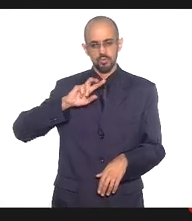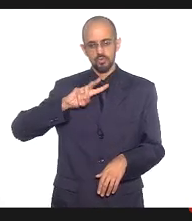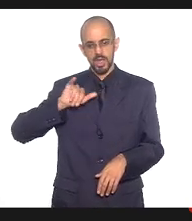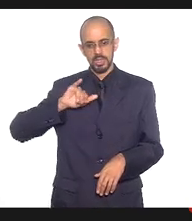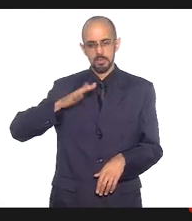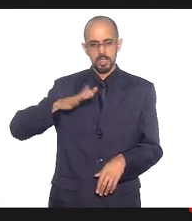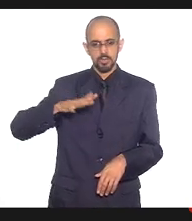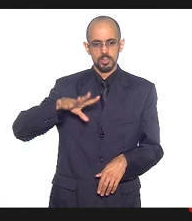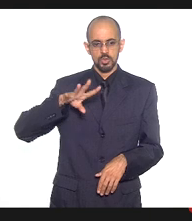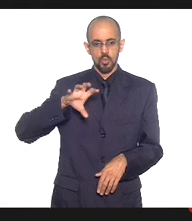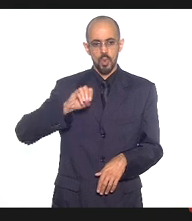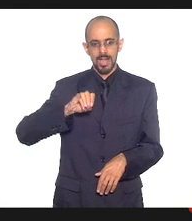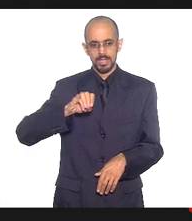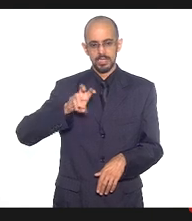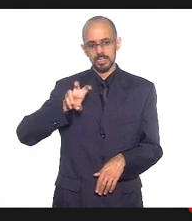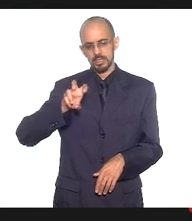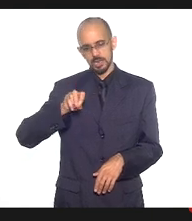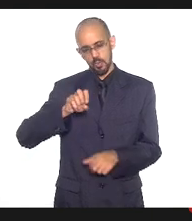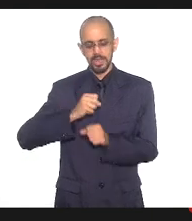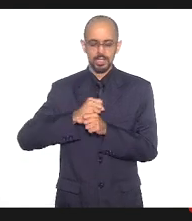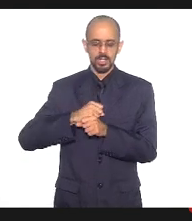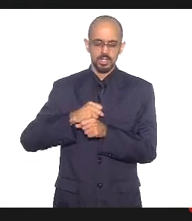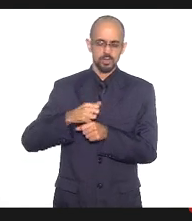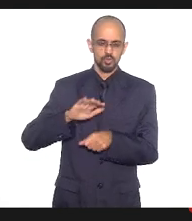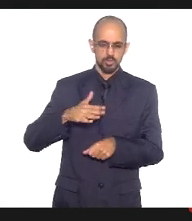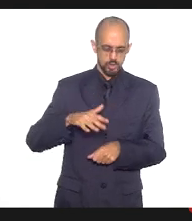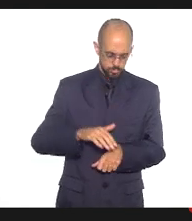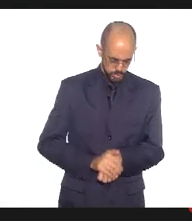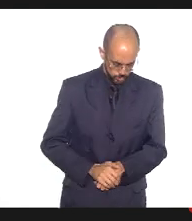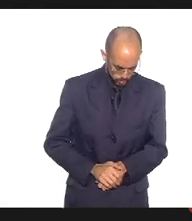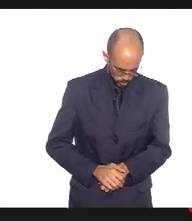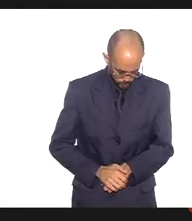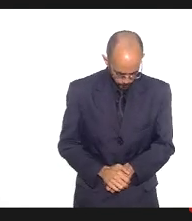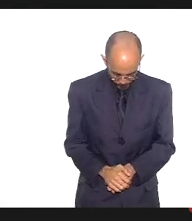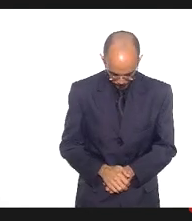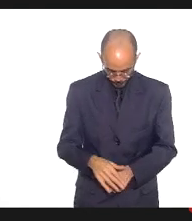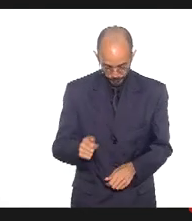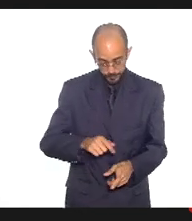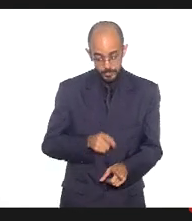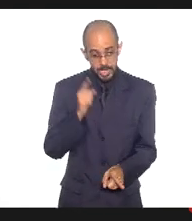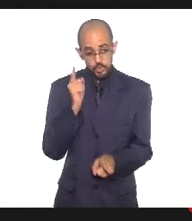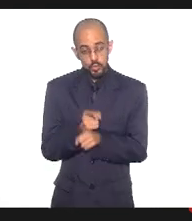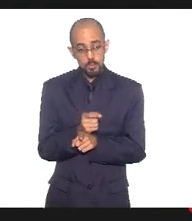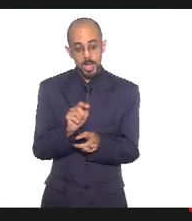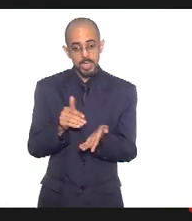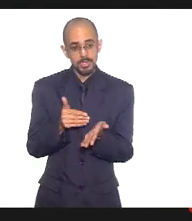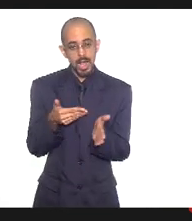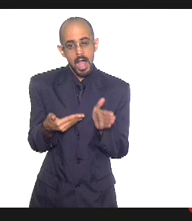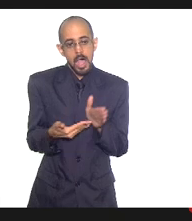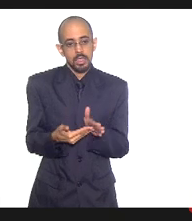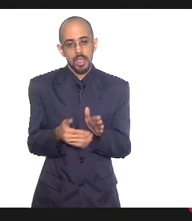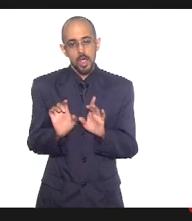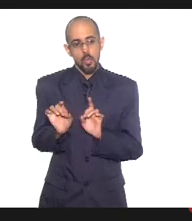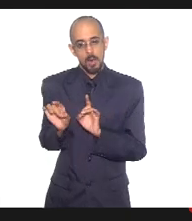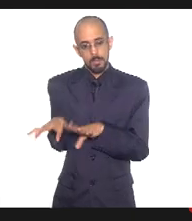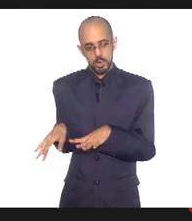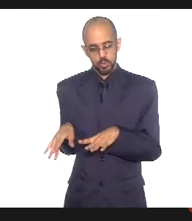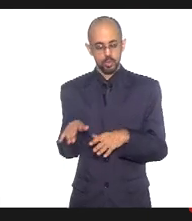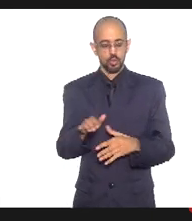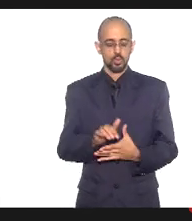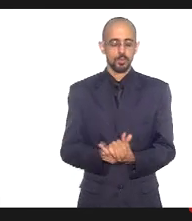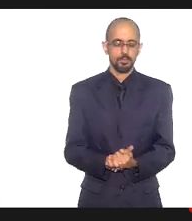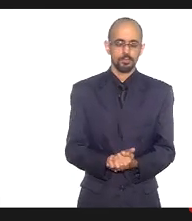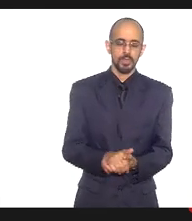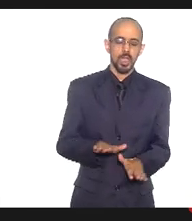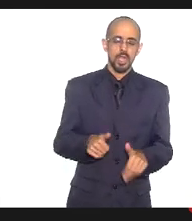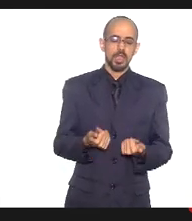de 40, 50 anos, certamente, desde a descoberta até o abandono. Então, a mensagem